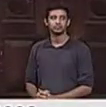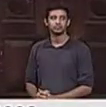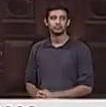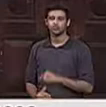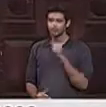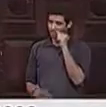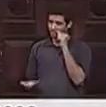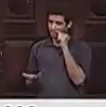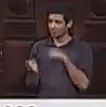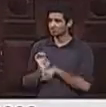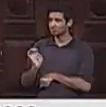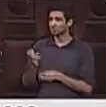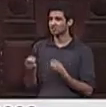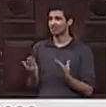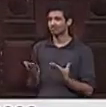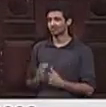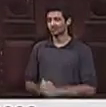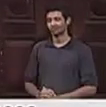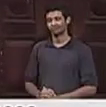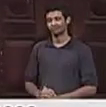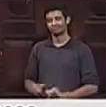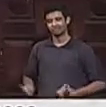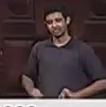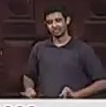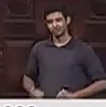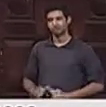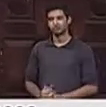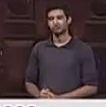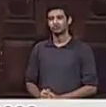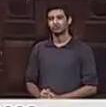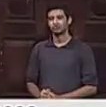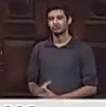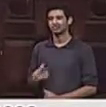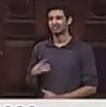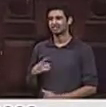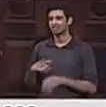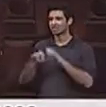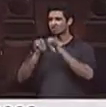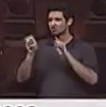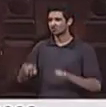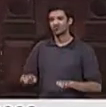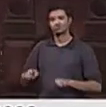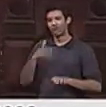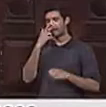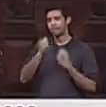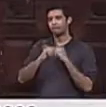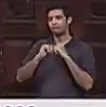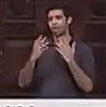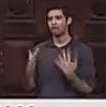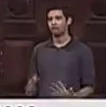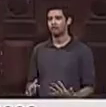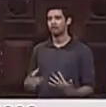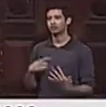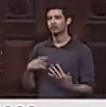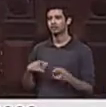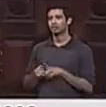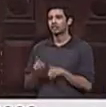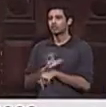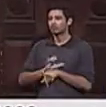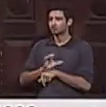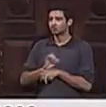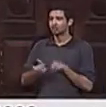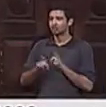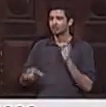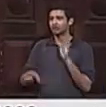Estado Democrático de Direito parece não valer mais nada, seus pilares estão sendo aniquilados, descumprir a Constituição e a legislação parece